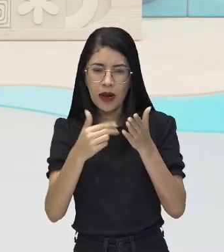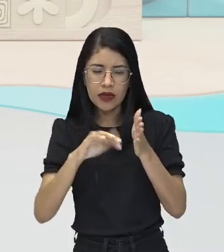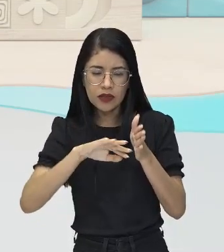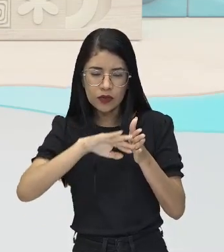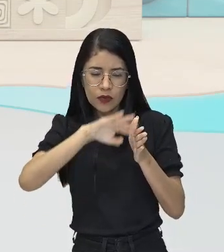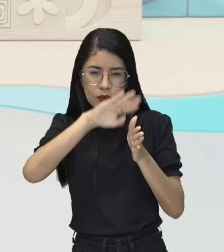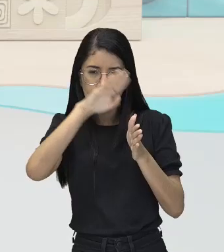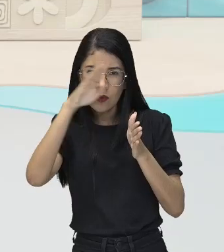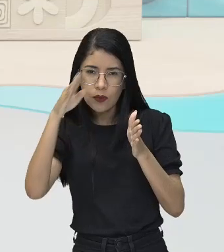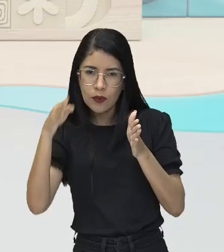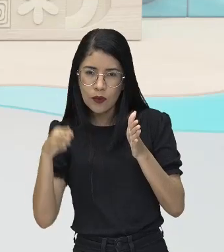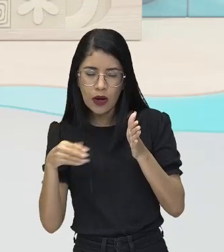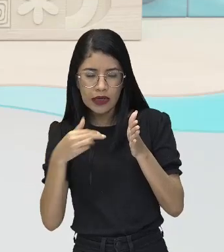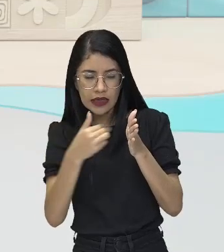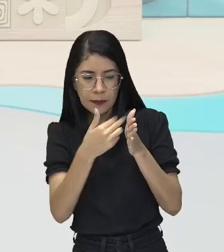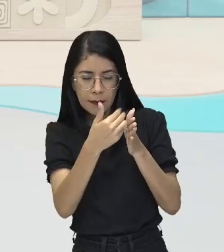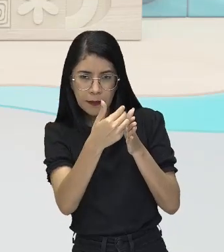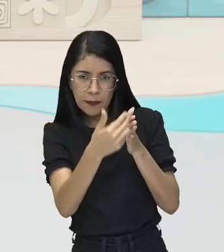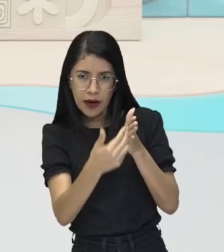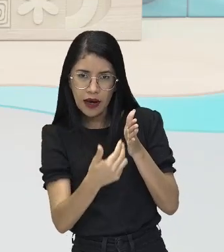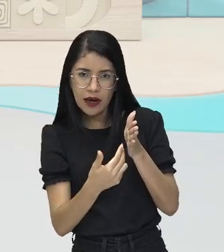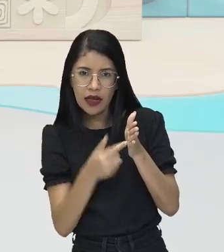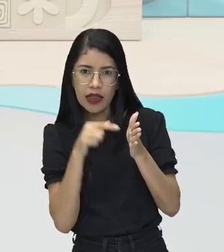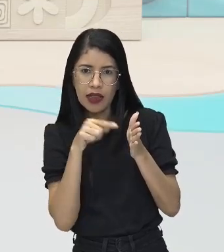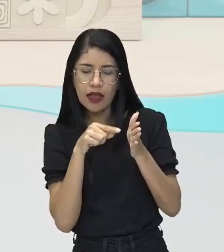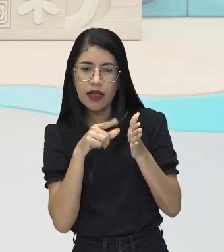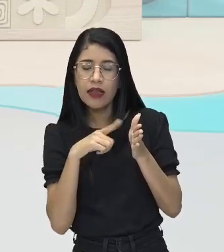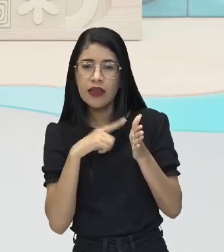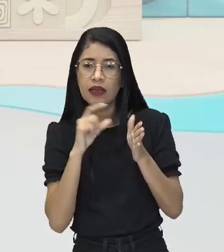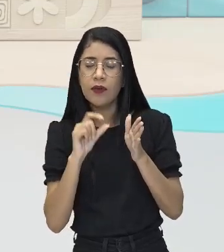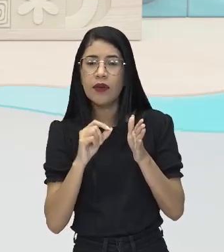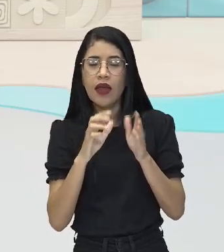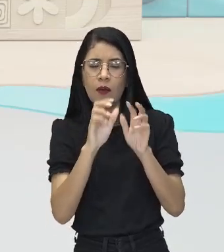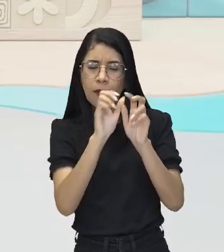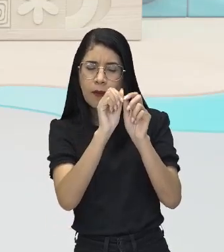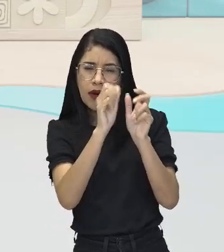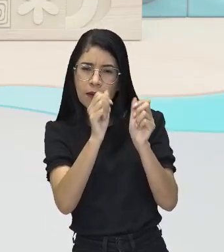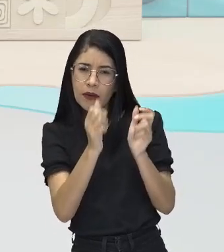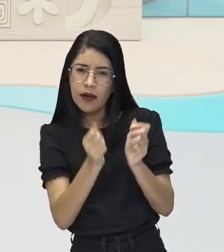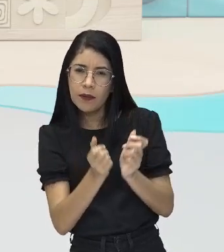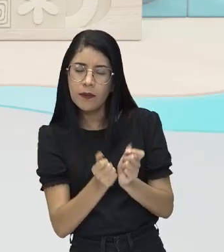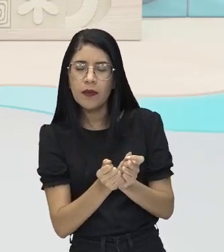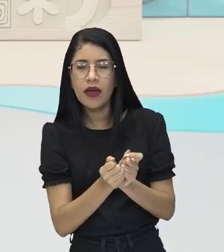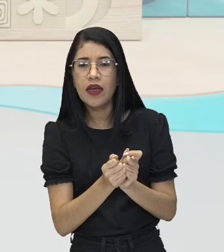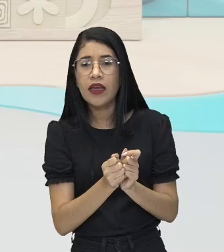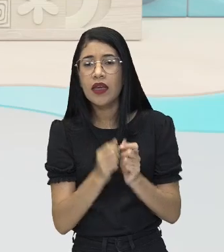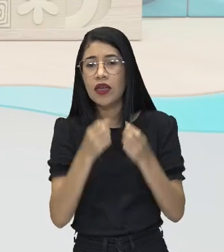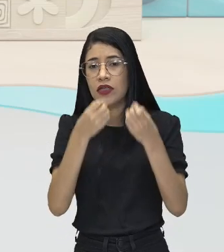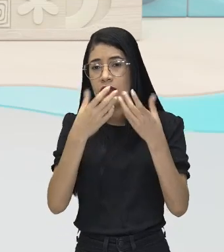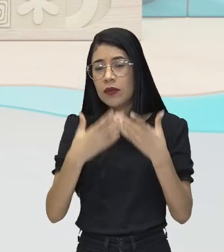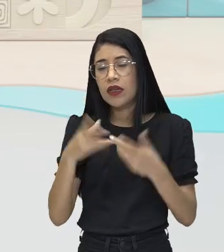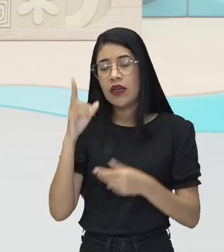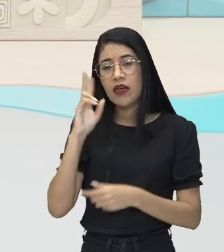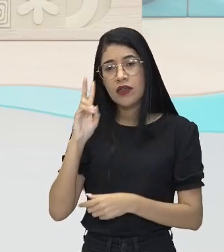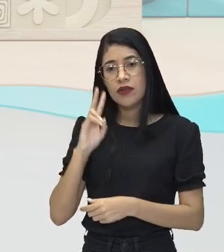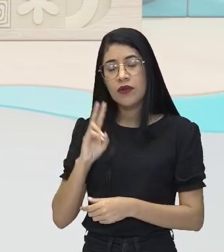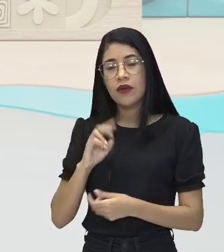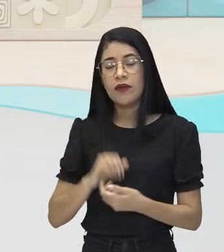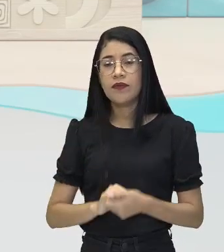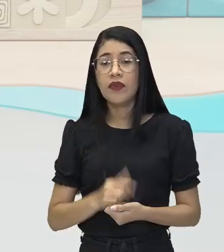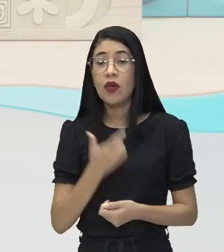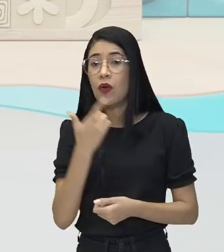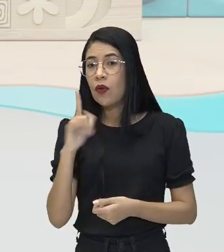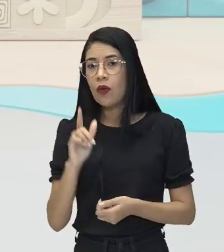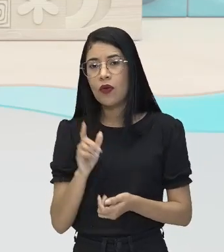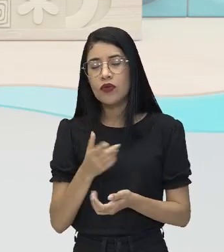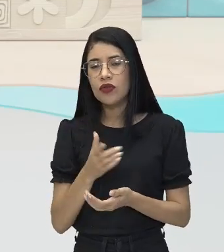Ó, aqui dentro vocês podem ver um alto relevo que faz essa narrativa. Alguns não, alguns arcos